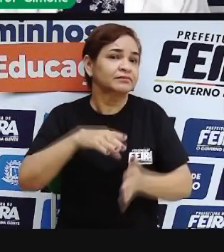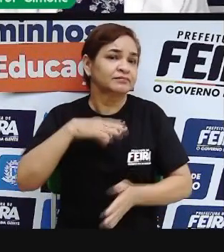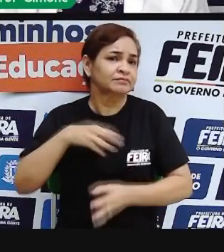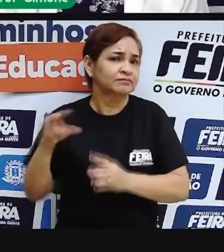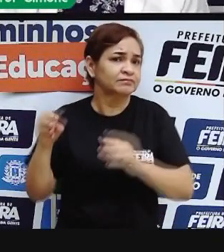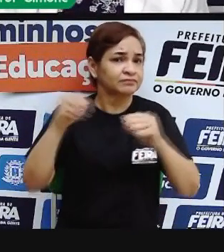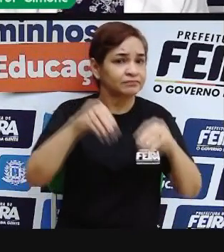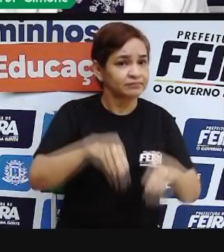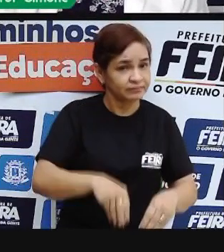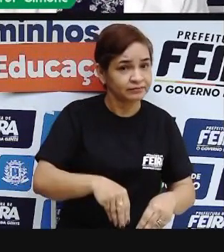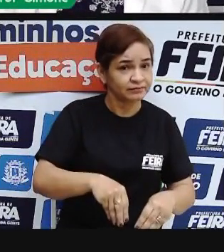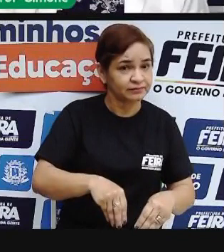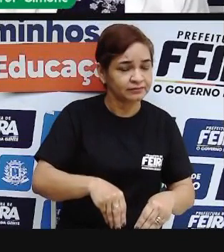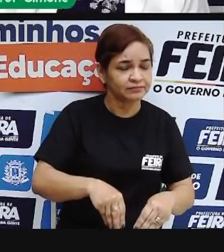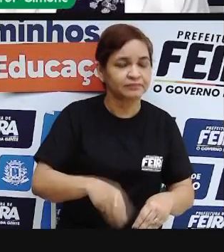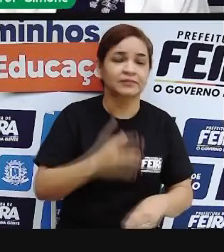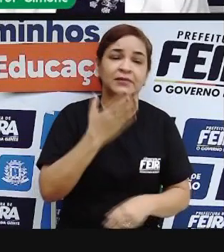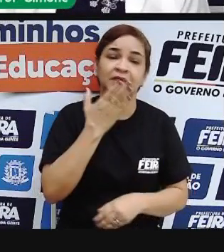terra existia.